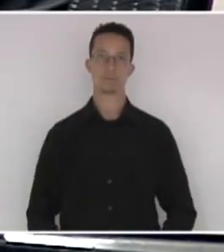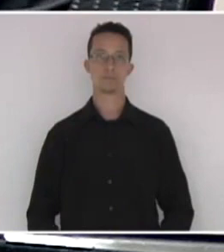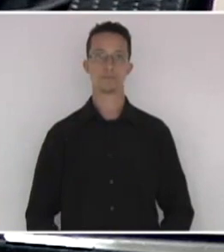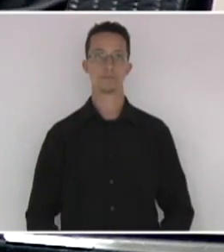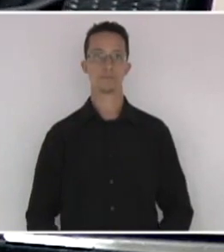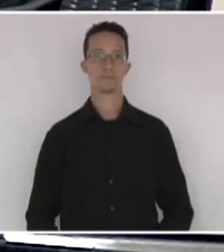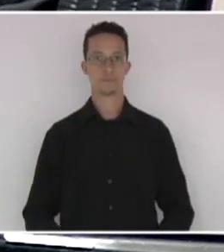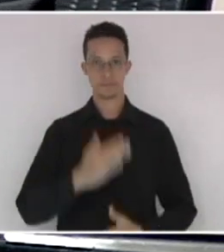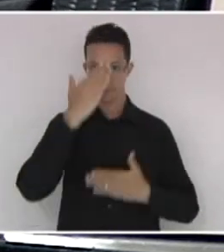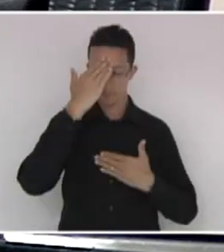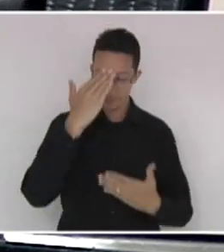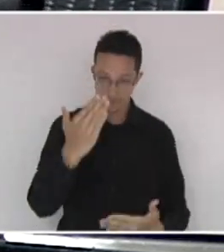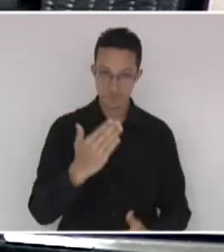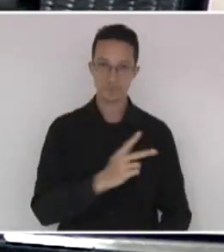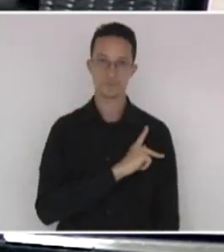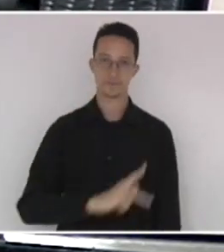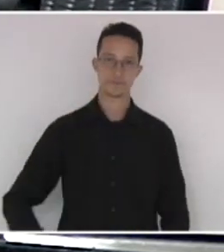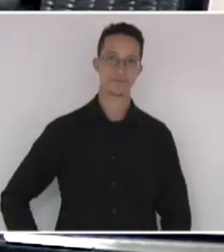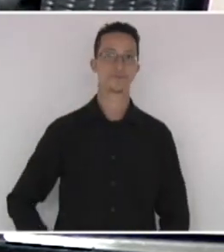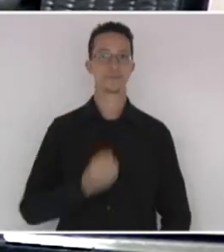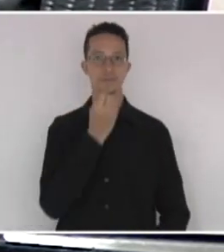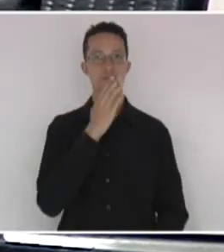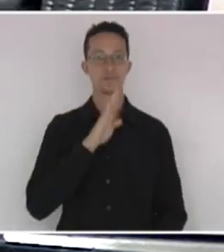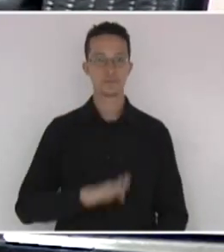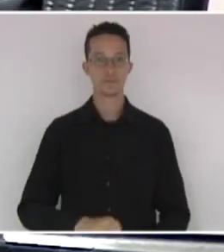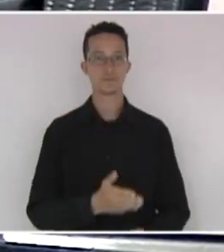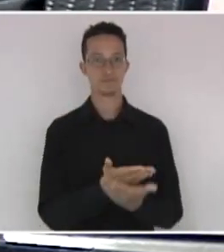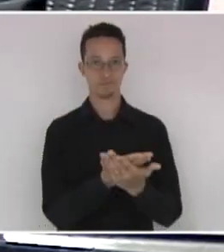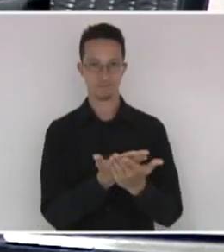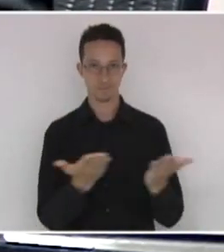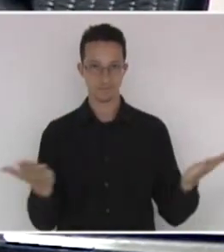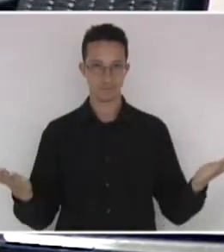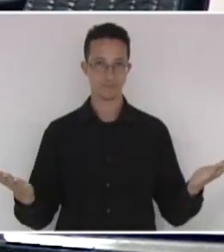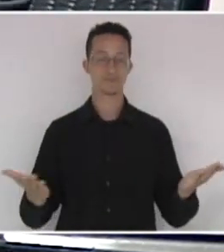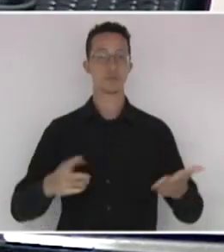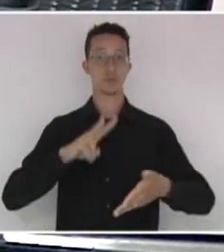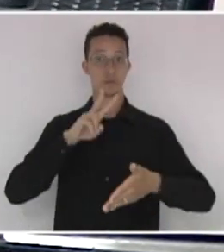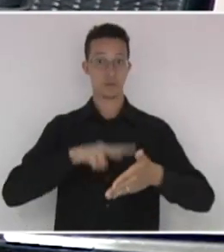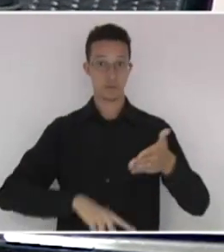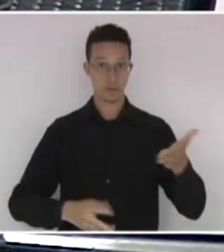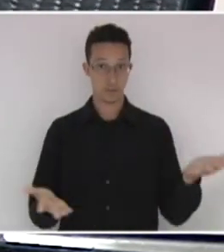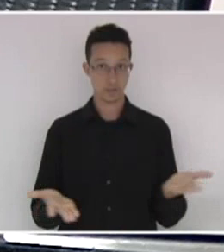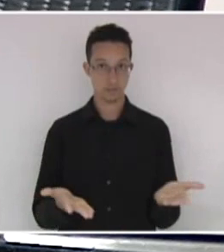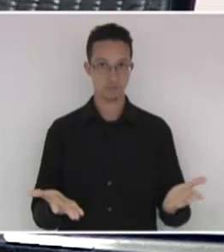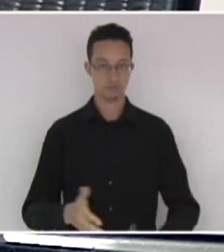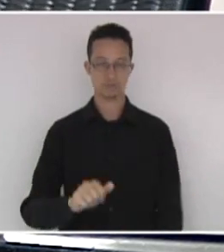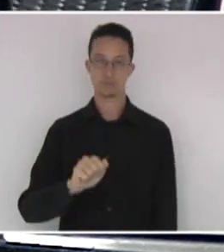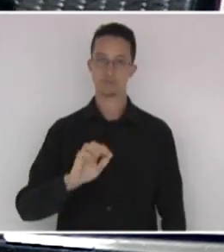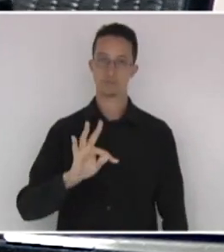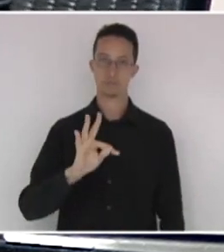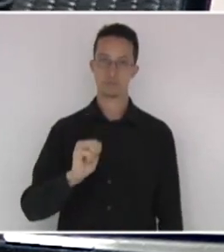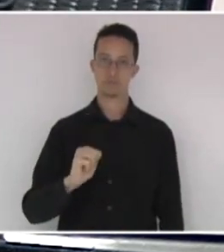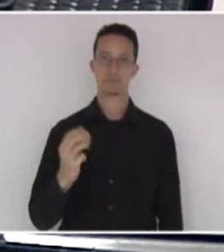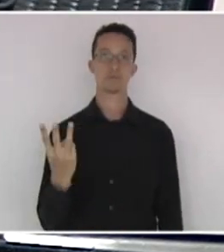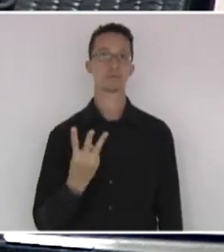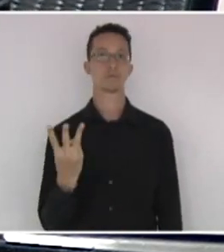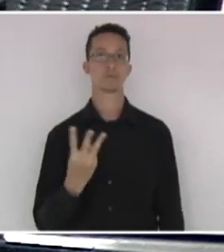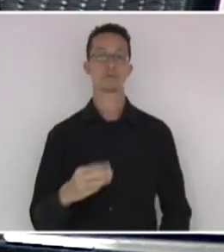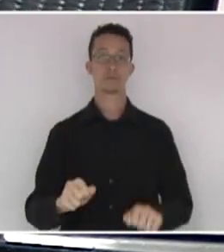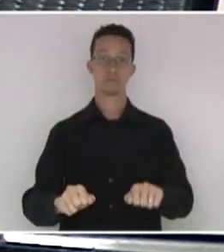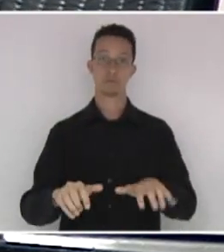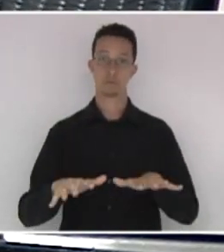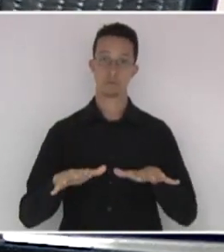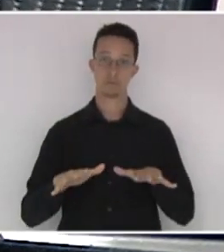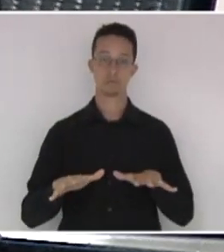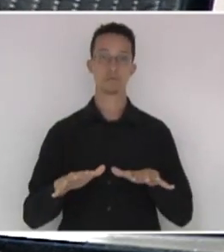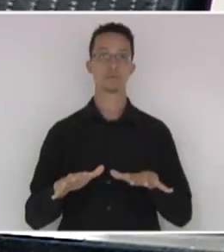Muito obrigado, senhor presidente. Boa tarde a todas e a todos. Faço a leitura da ata da terceira sessão ordinária,